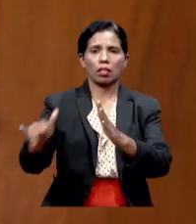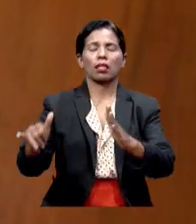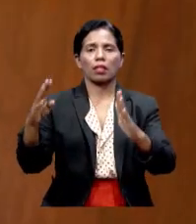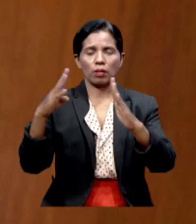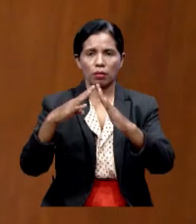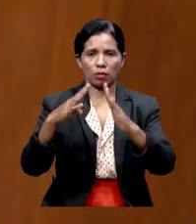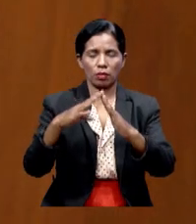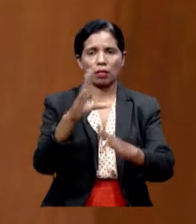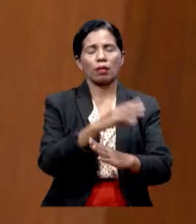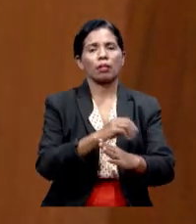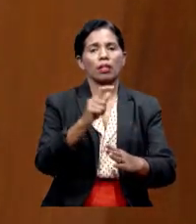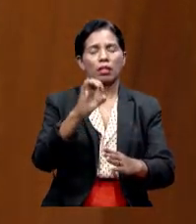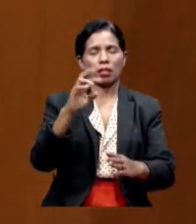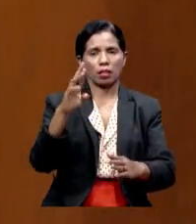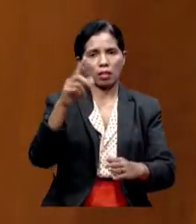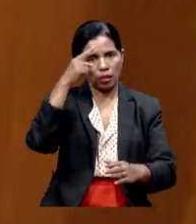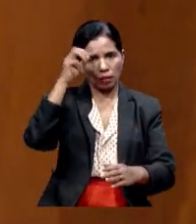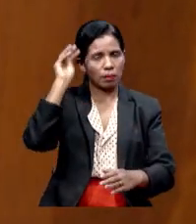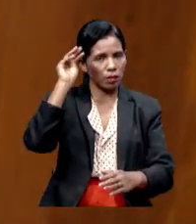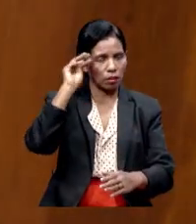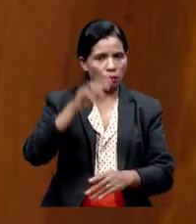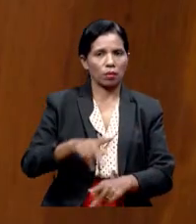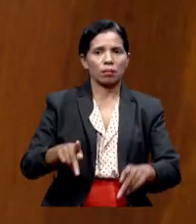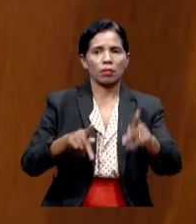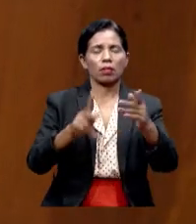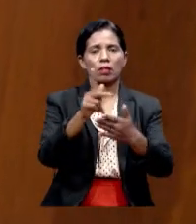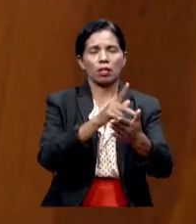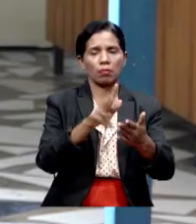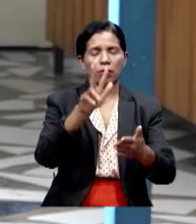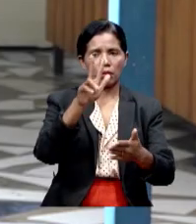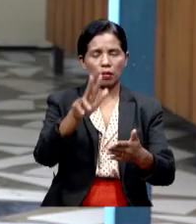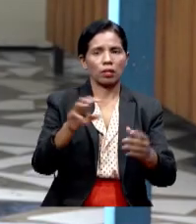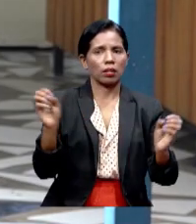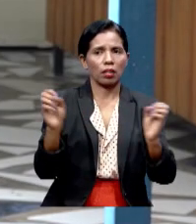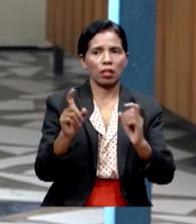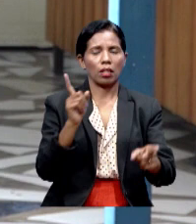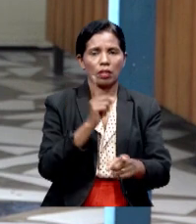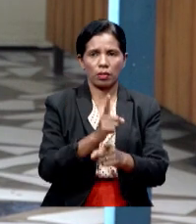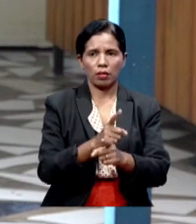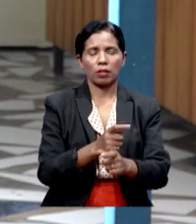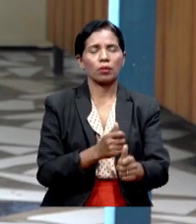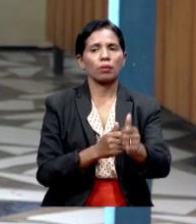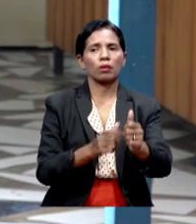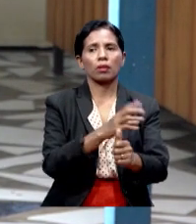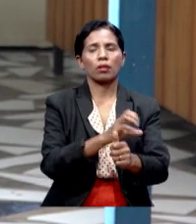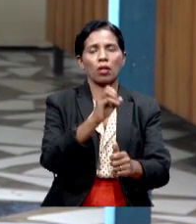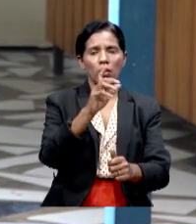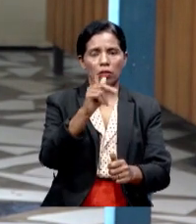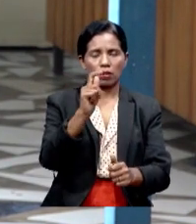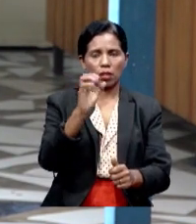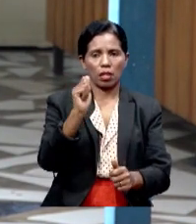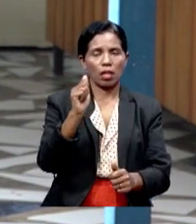Catir, Barguido, também Ministério Público, em acusação crime tolo, Barguido La Forte. Tudo advogado privado, Octavio Cardoso,